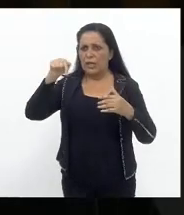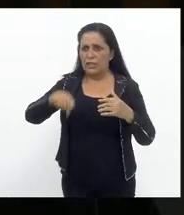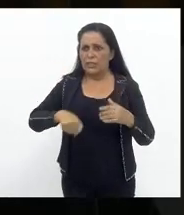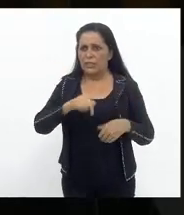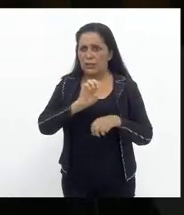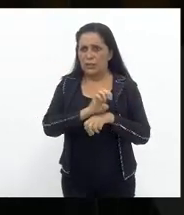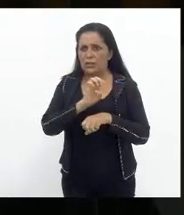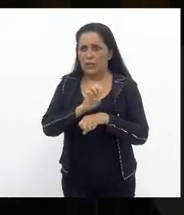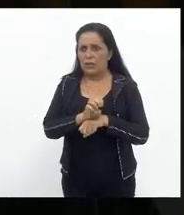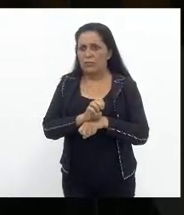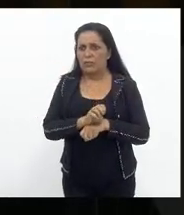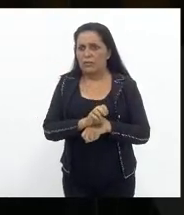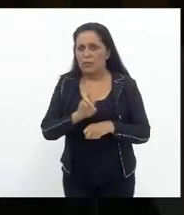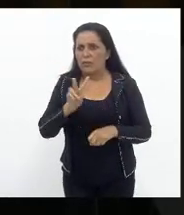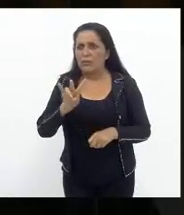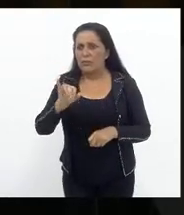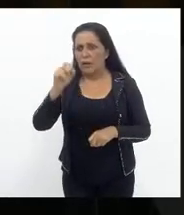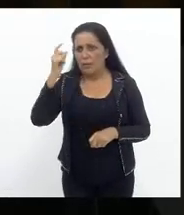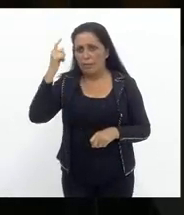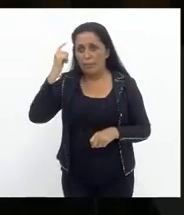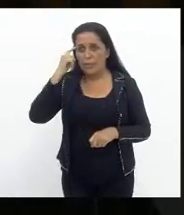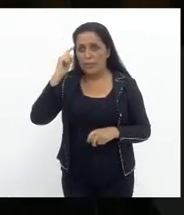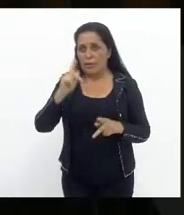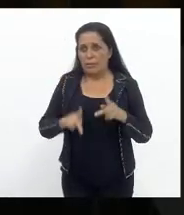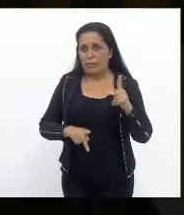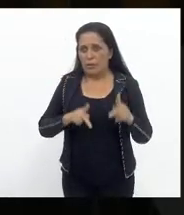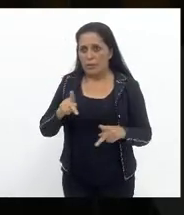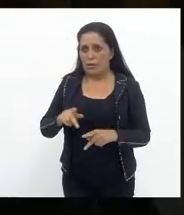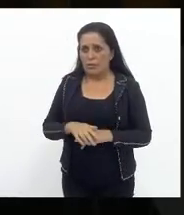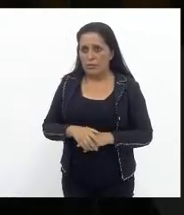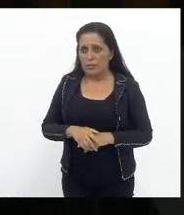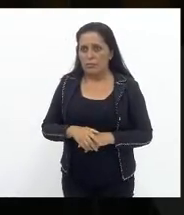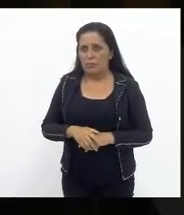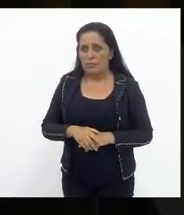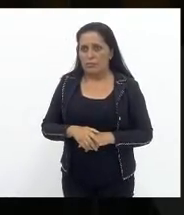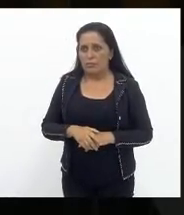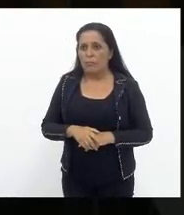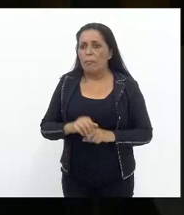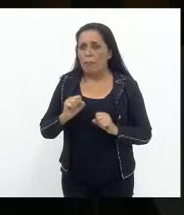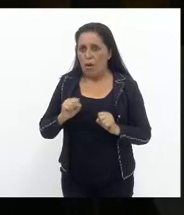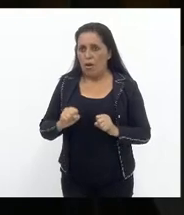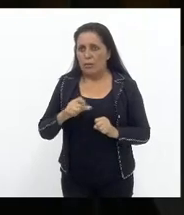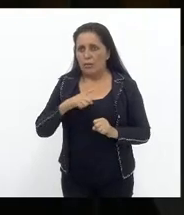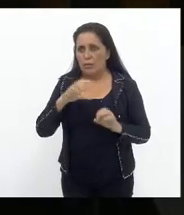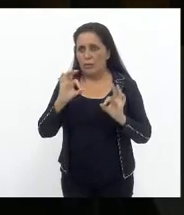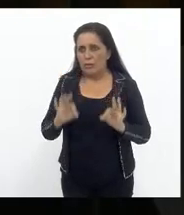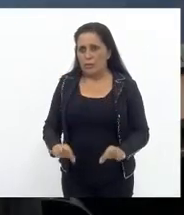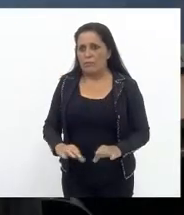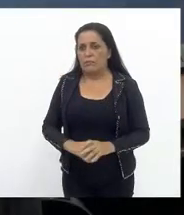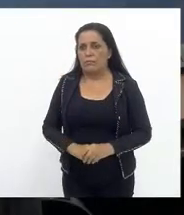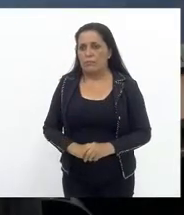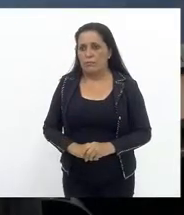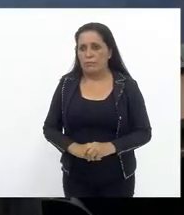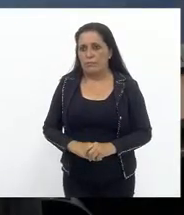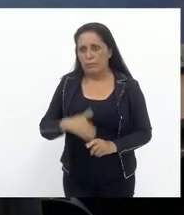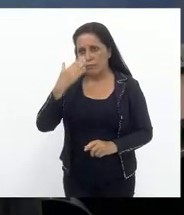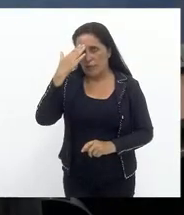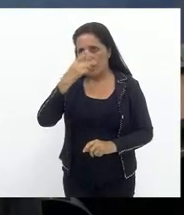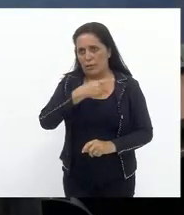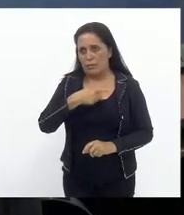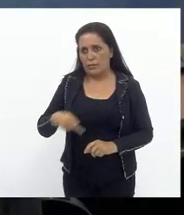estado e que vai pensar na população. Pode ter certeza. Obrigado, presidente.